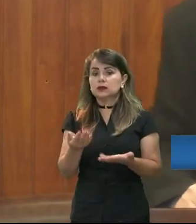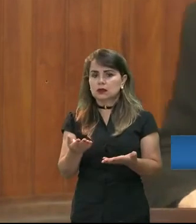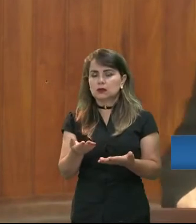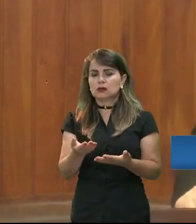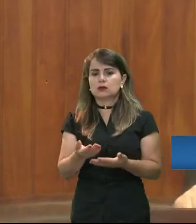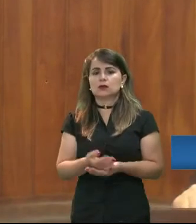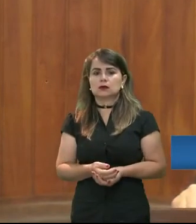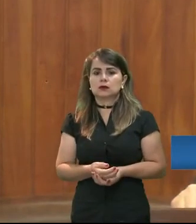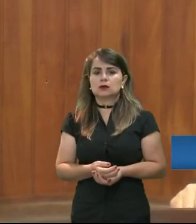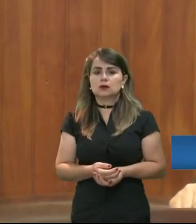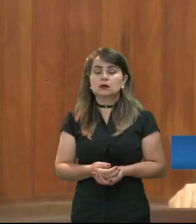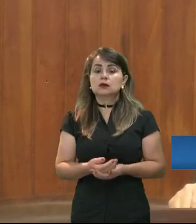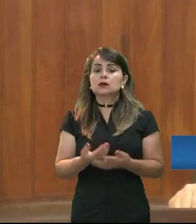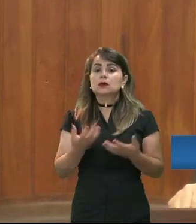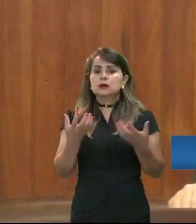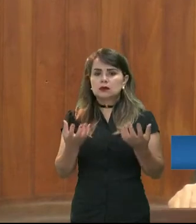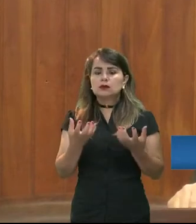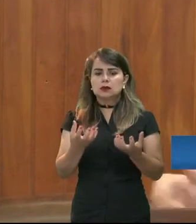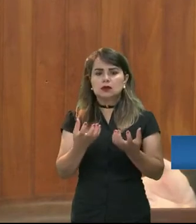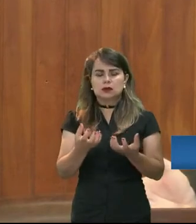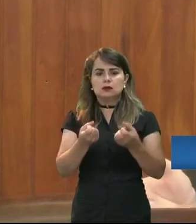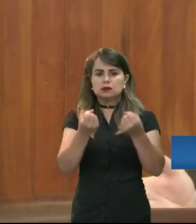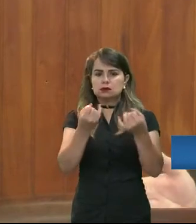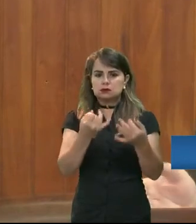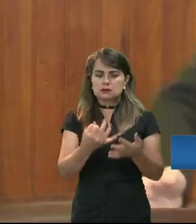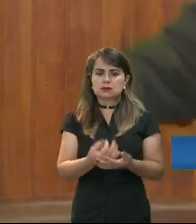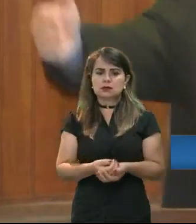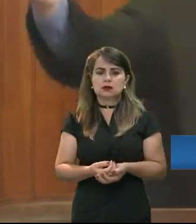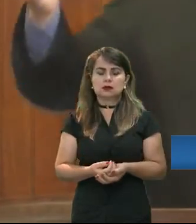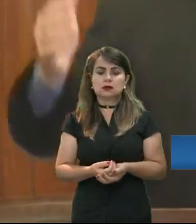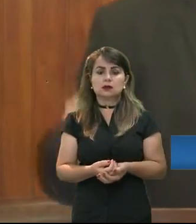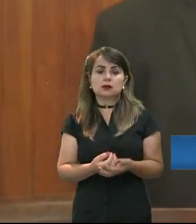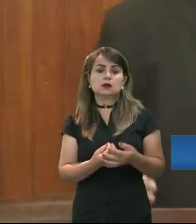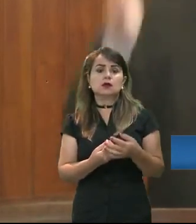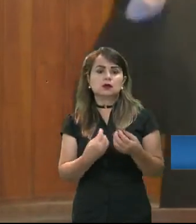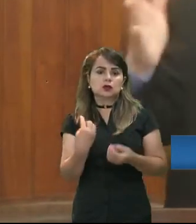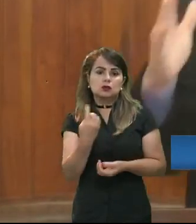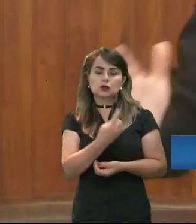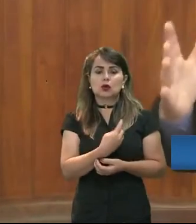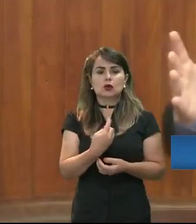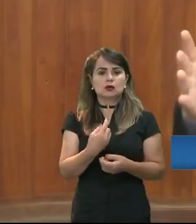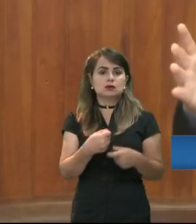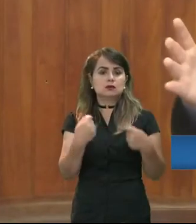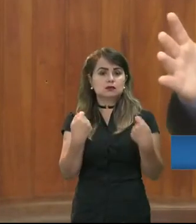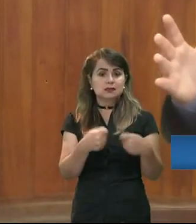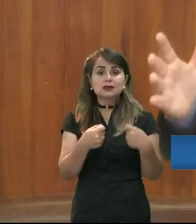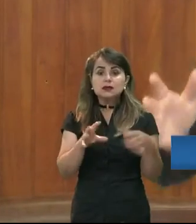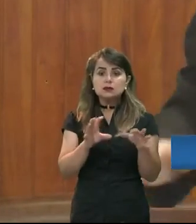isso. Eu quero só dizer que nós estamos olhando essa harmonia,